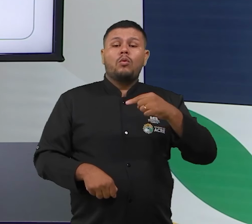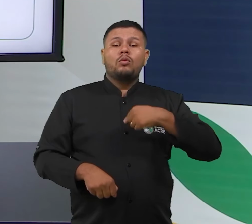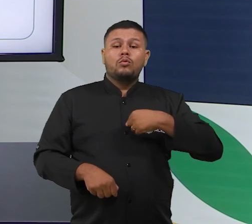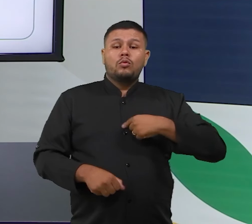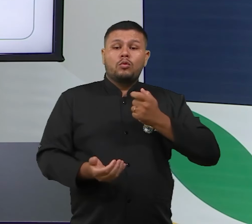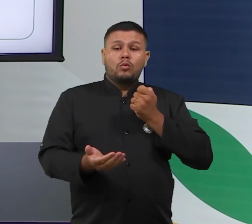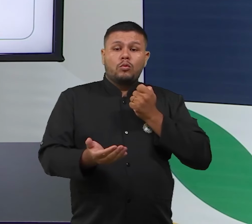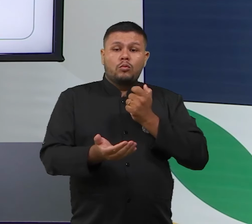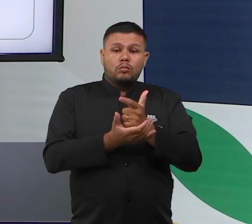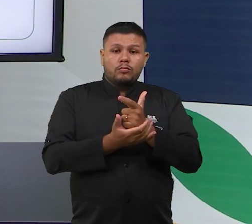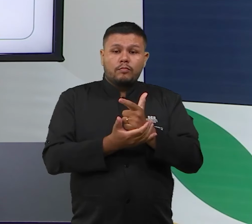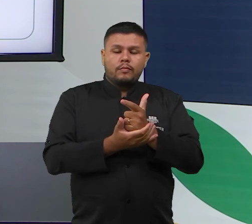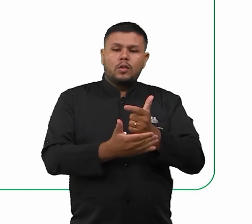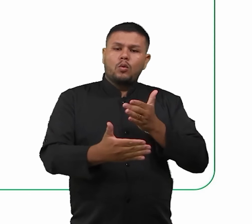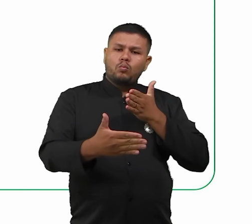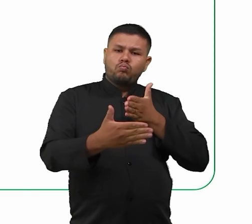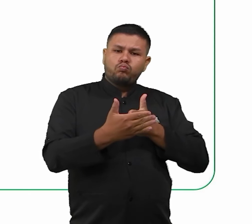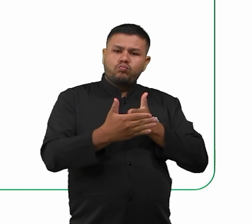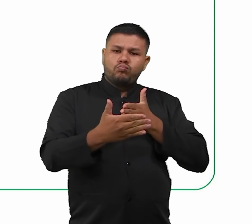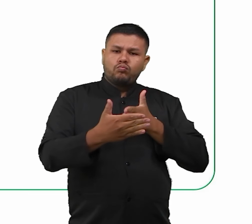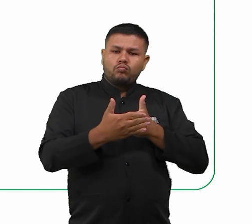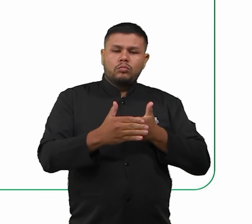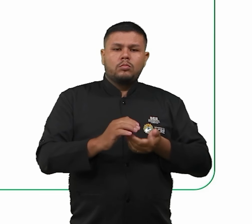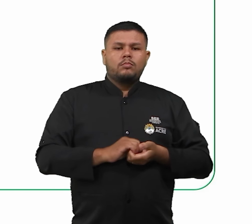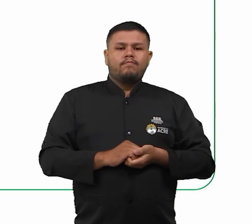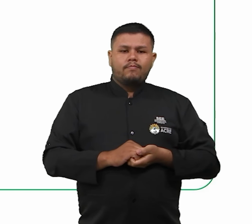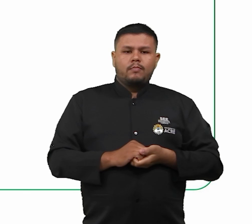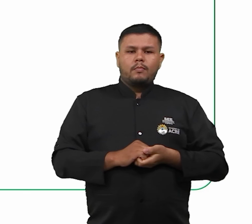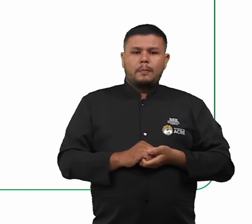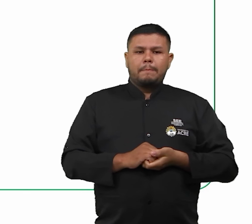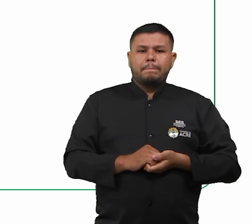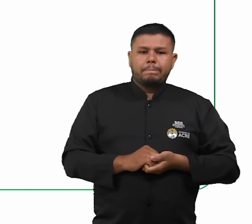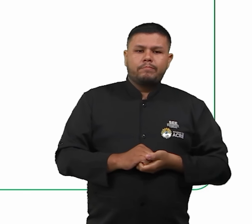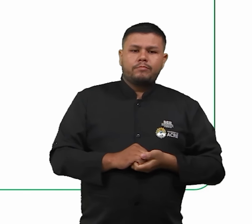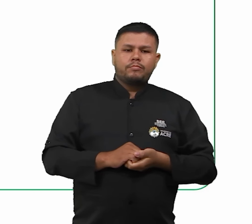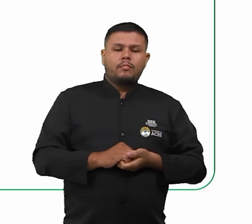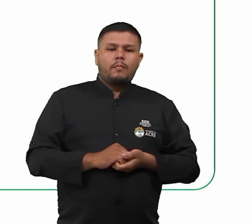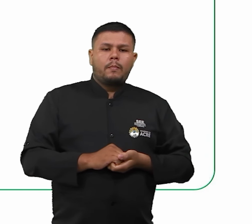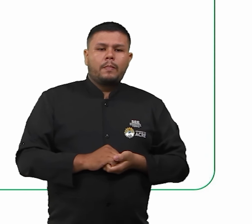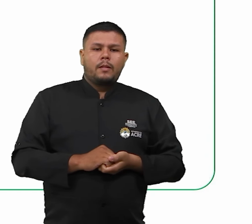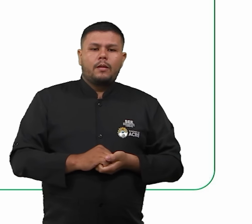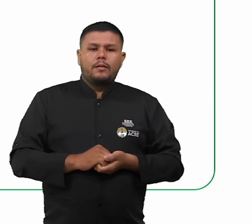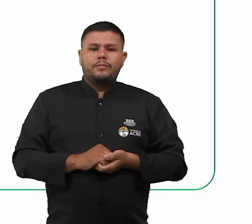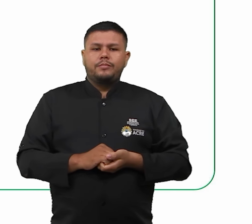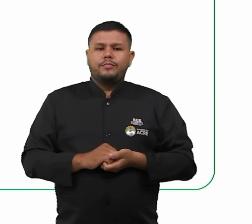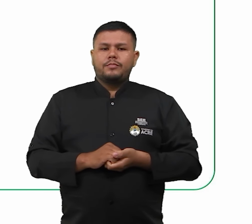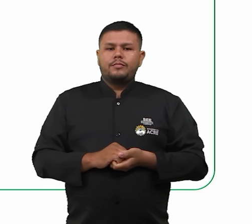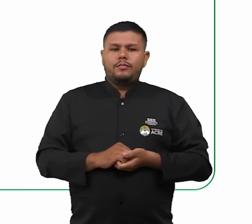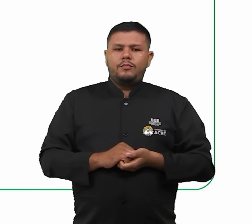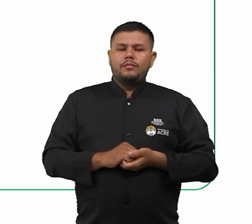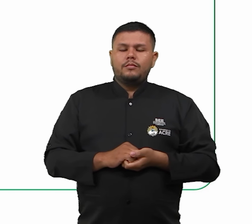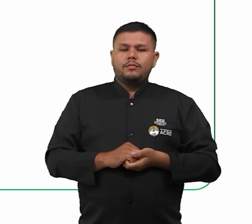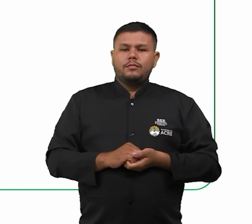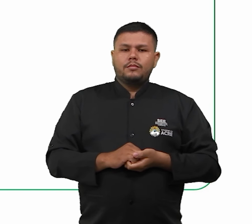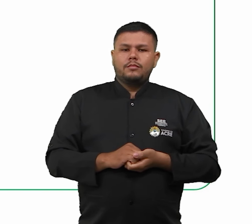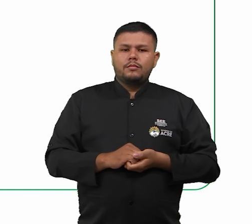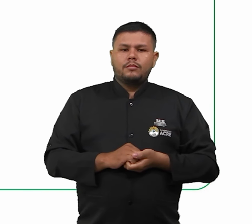aqui eu restringi. Então, aqui que comprei, nós temos oração subordinada,